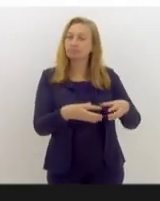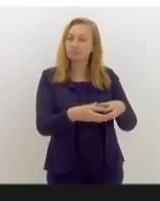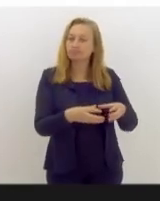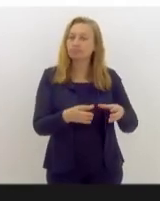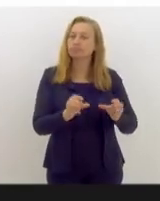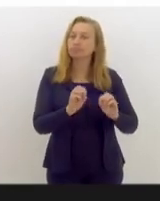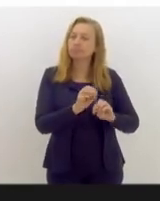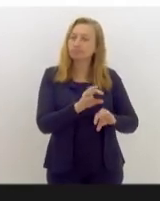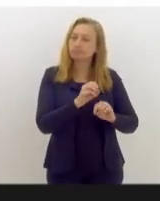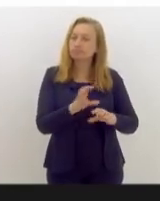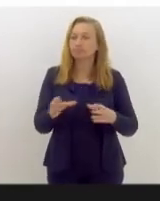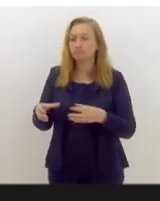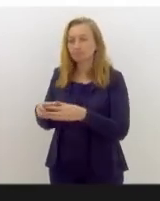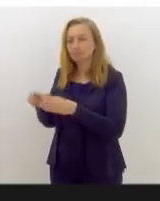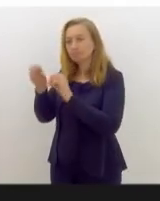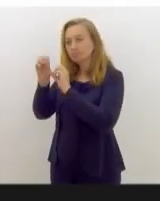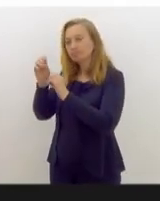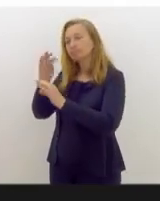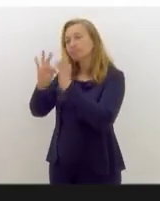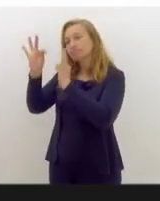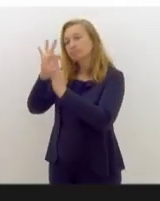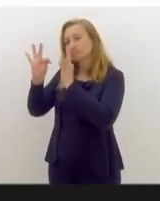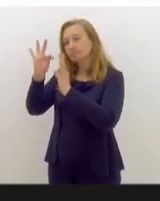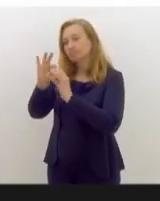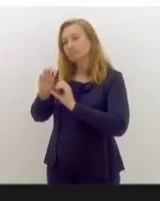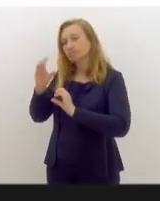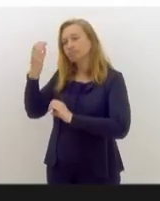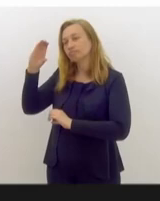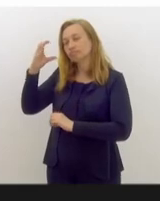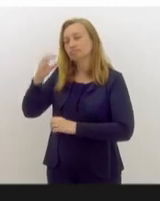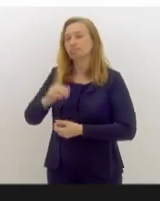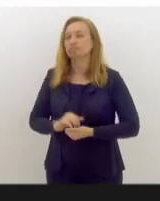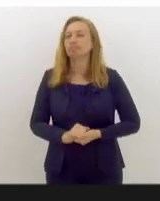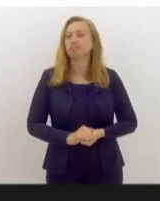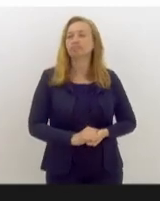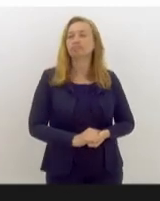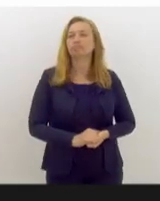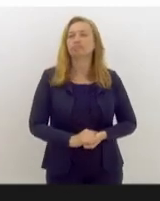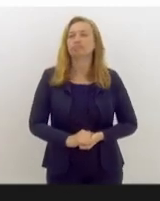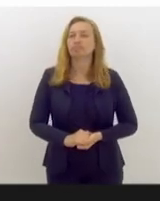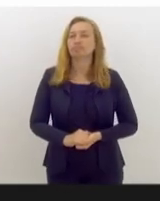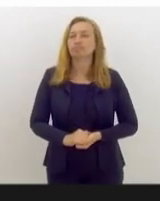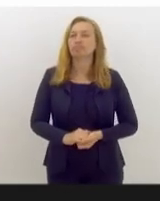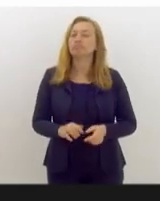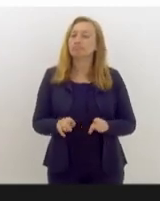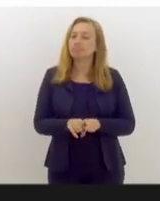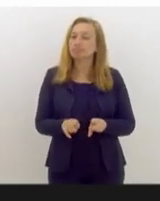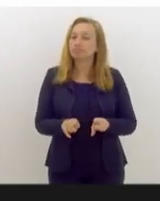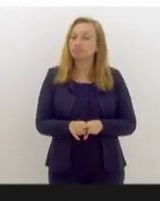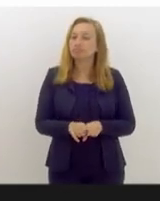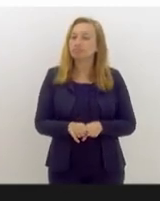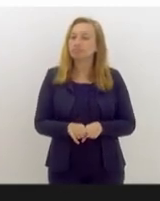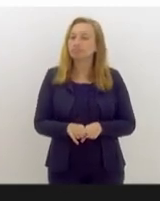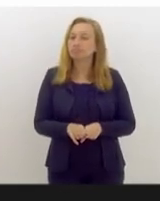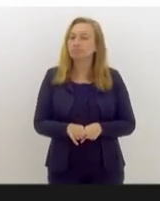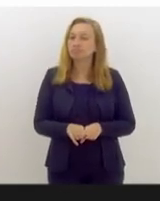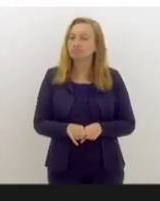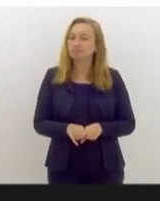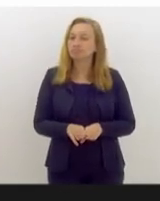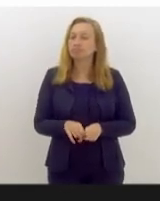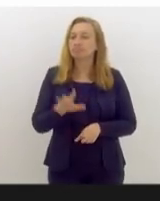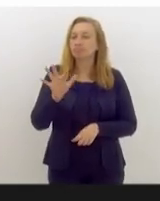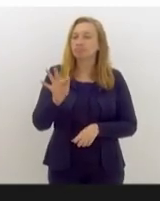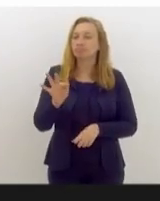de Educação e da Comissão de Ciência e Tecnologia. Não posso deixar também, enquanto